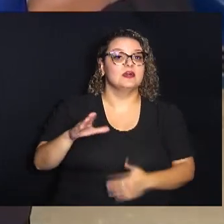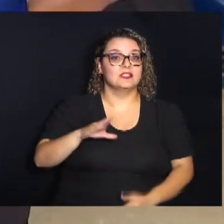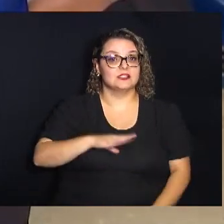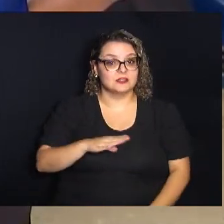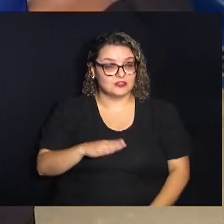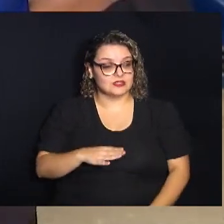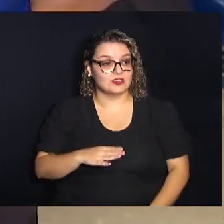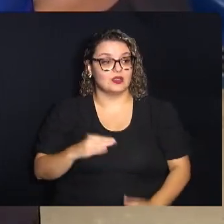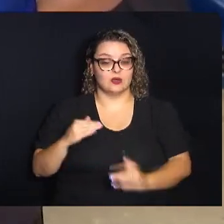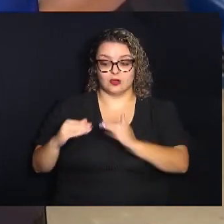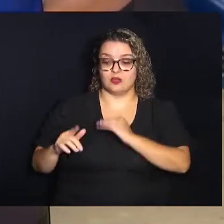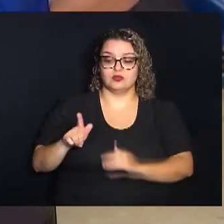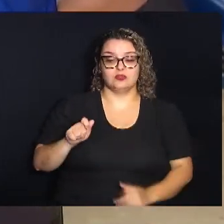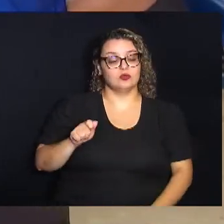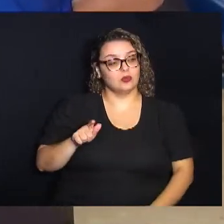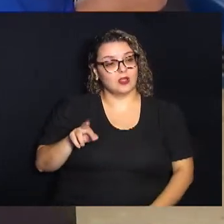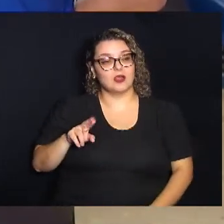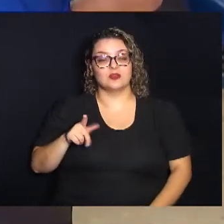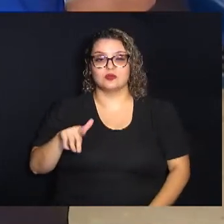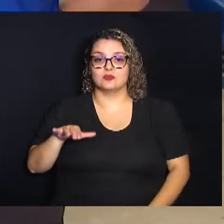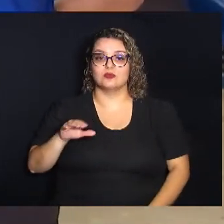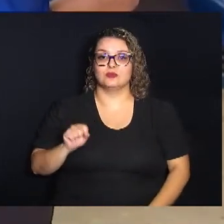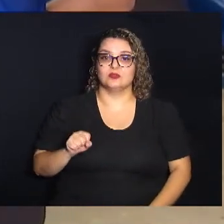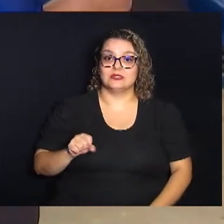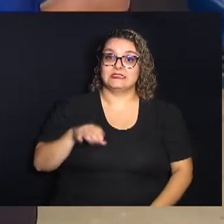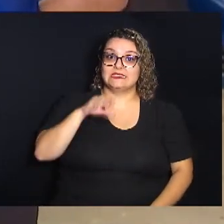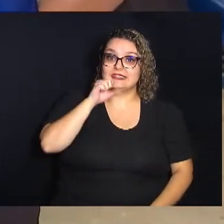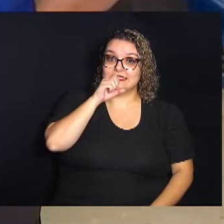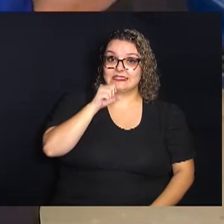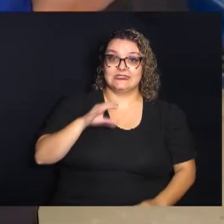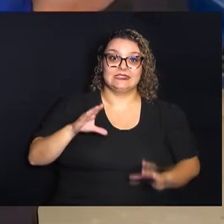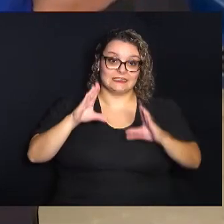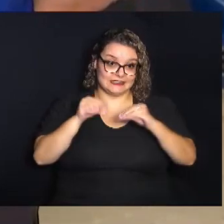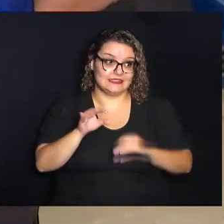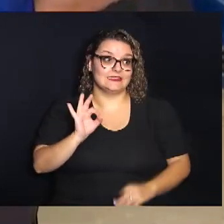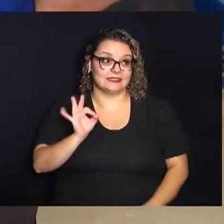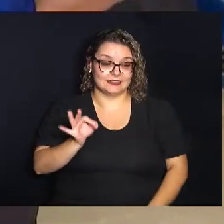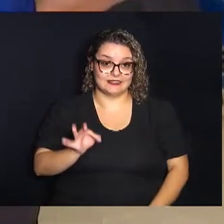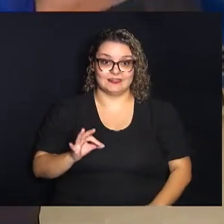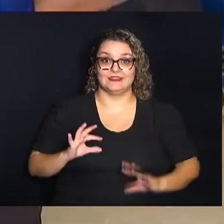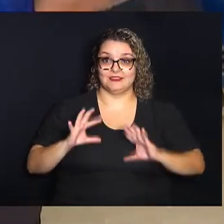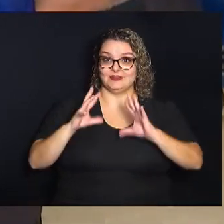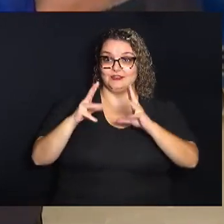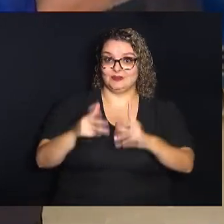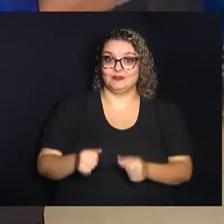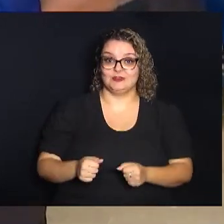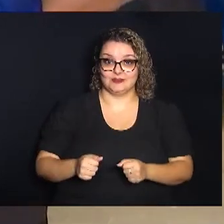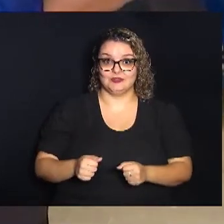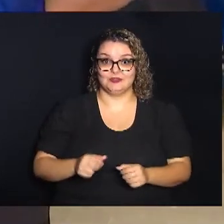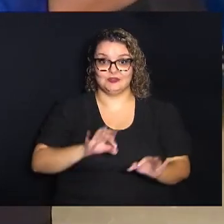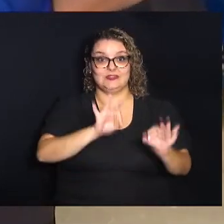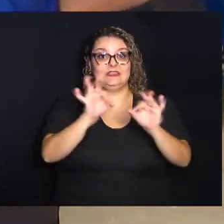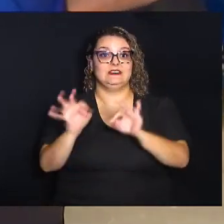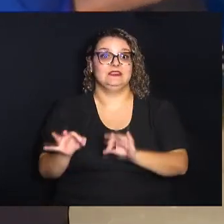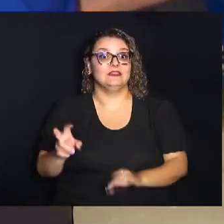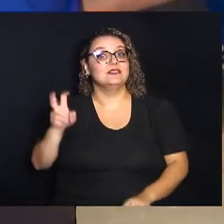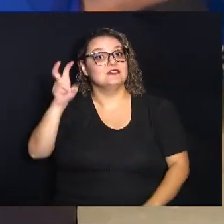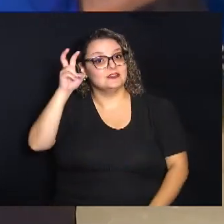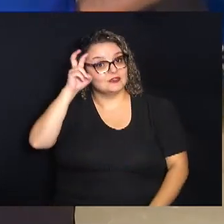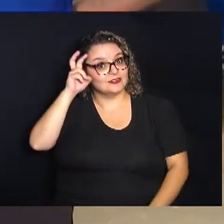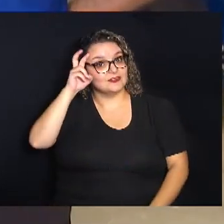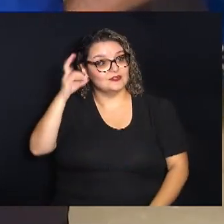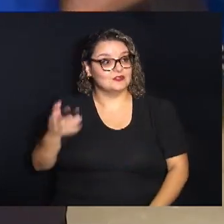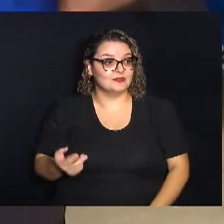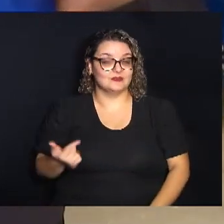a equipe, não é, de Guarulhos, sabadão à noite, certamente todo mundo, não é, vai estar acompanhando. E quinta-feira aí o